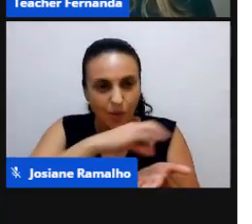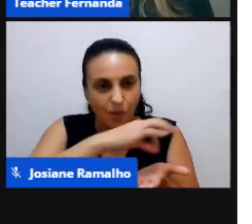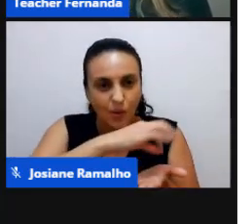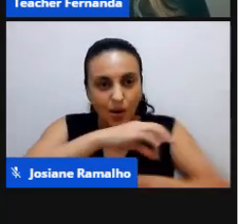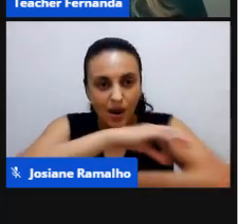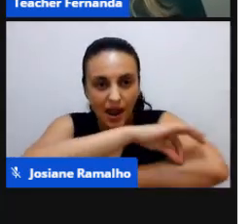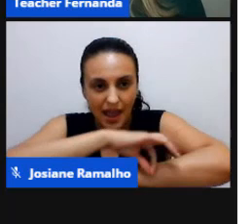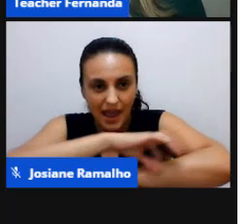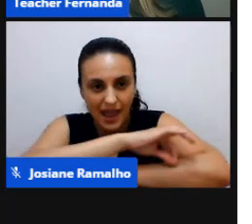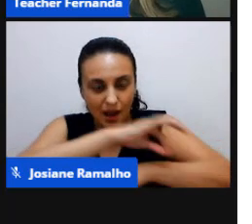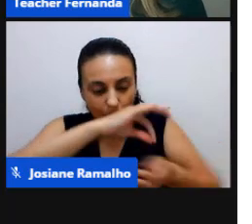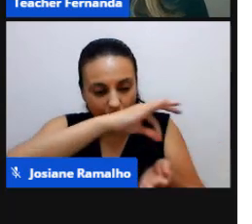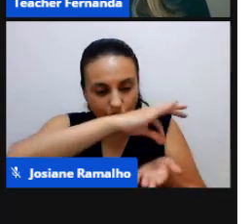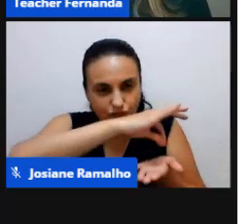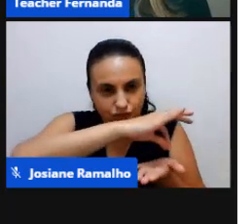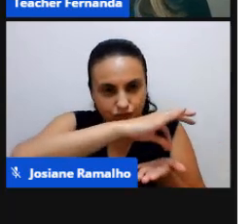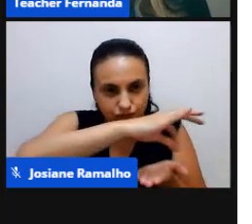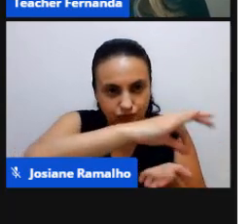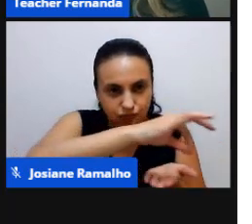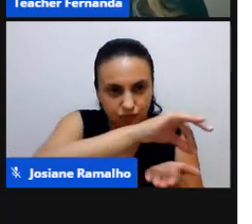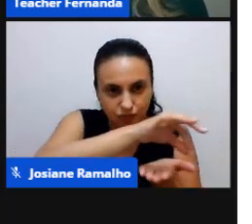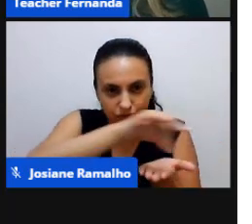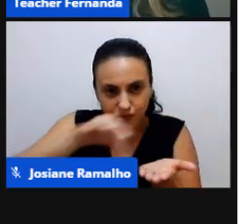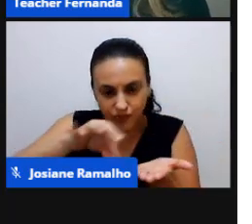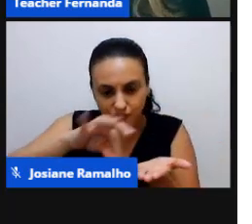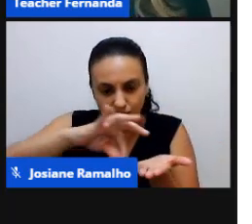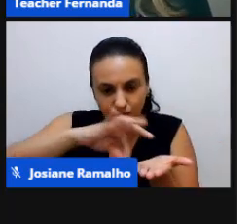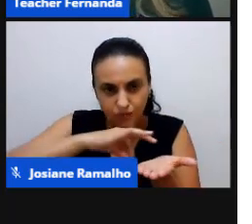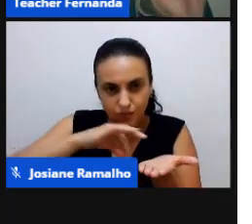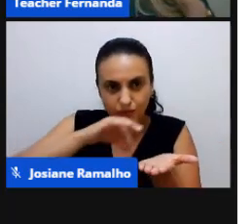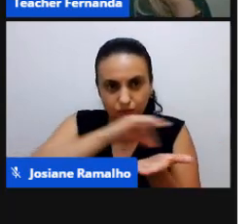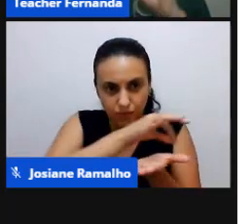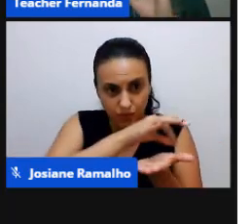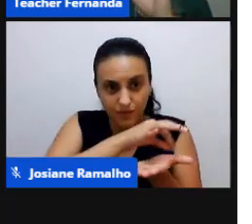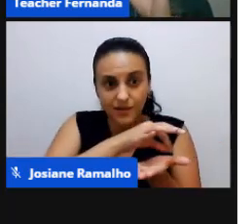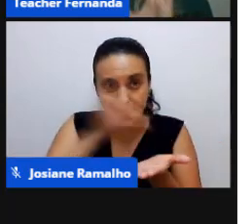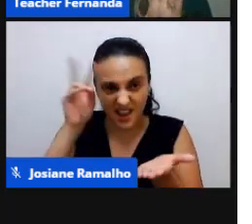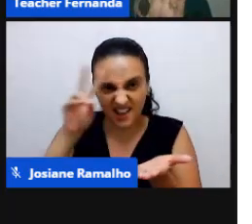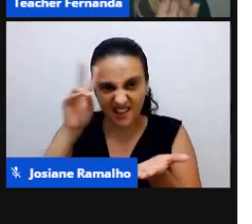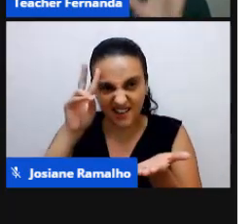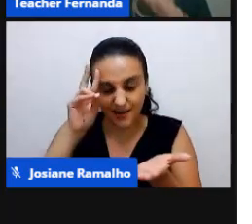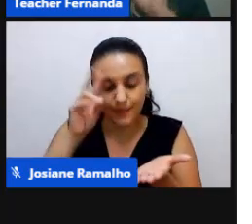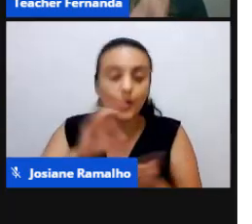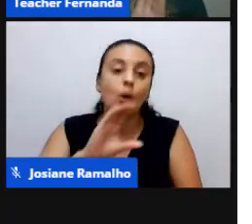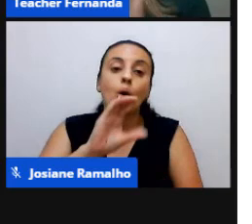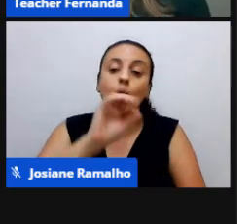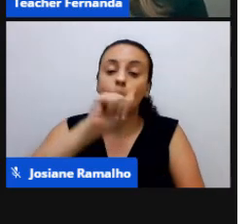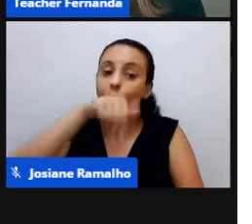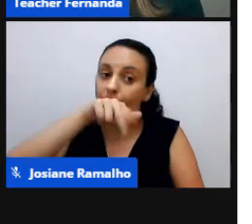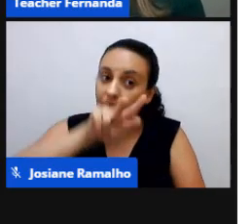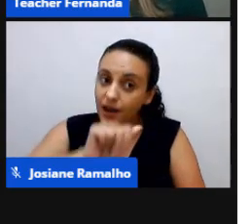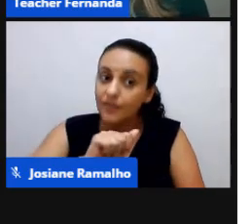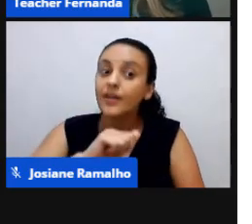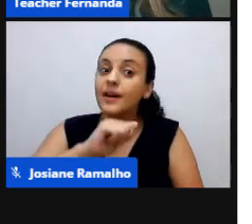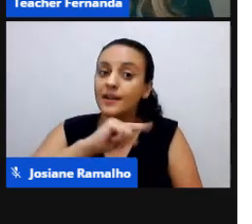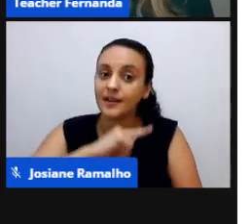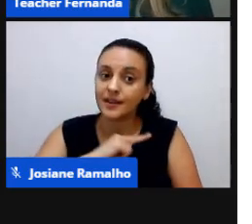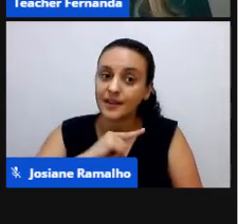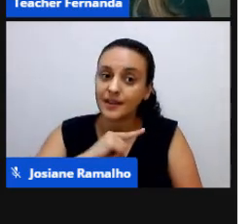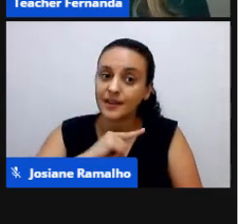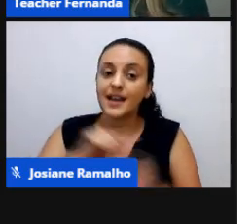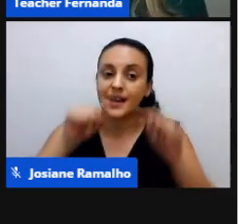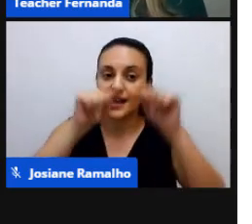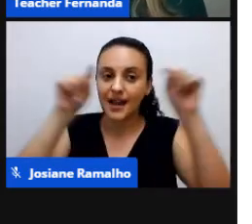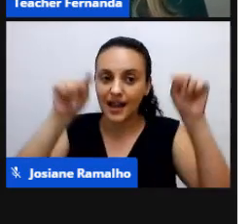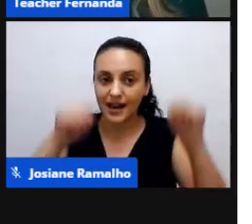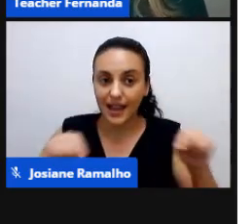o Canva, ele tem uma linha imaginária, vou mostrar para vocês, para que a gente possa colocar as coisas no seu quadrado, aqui como